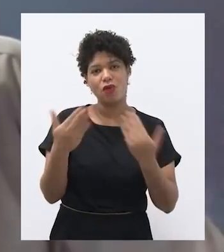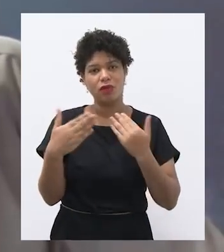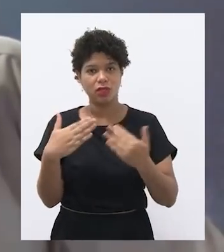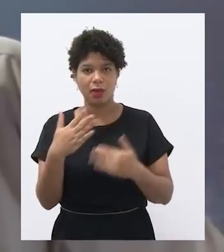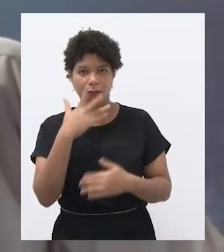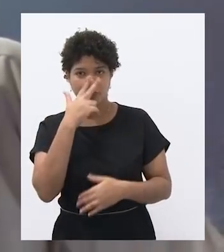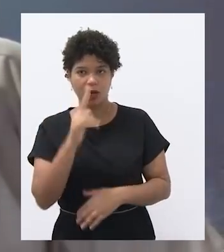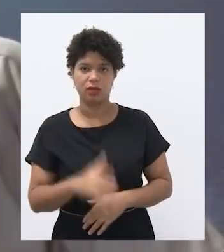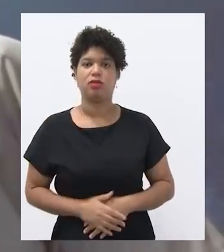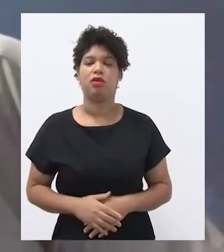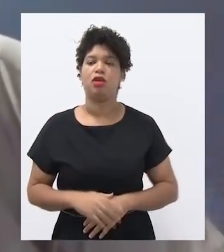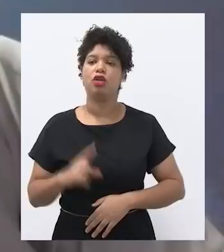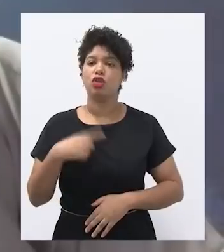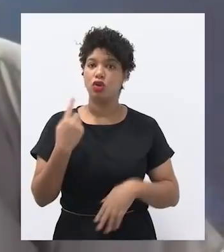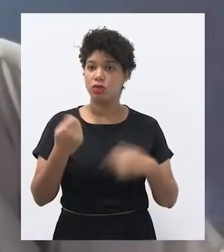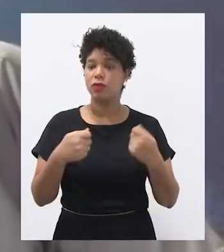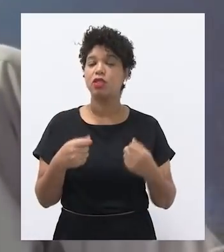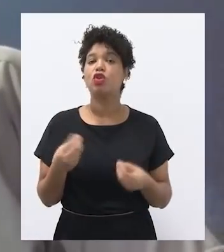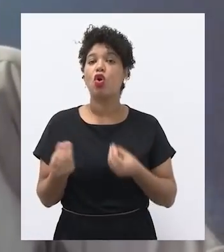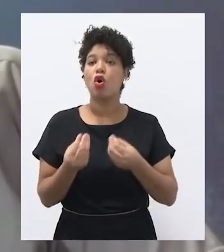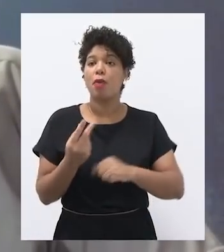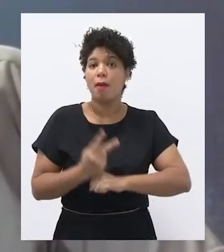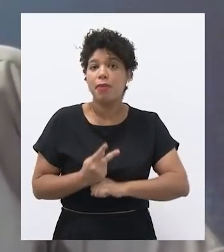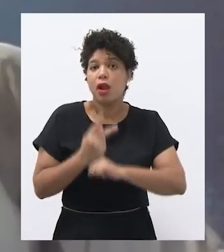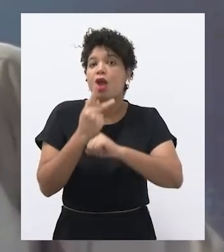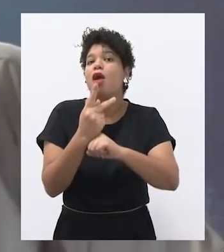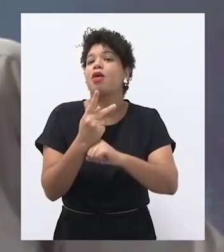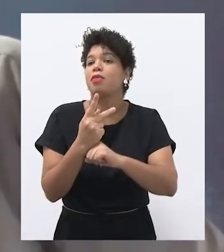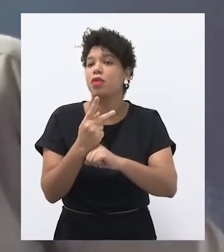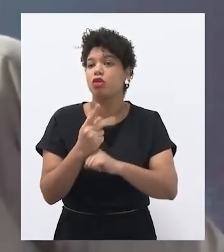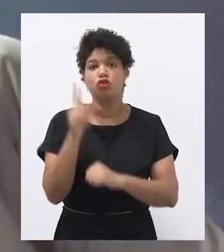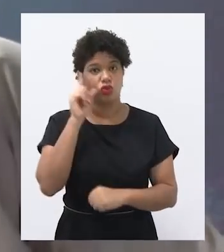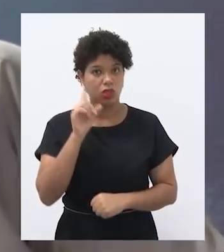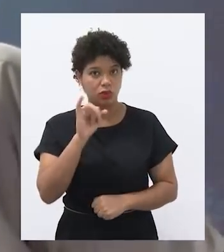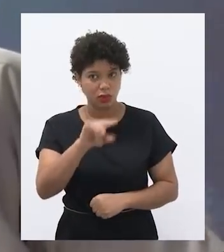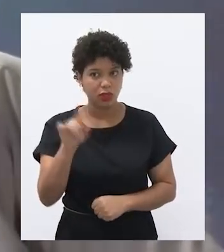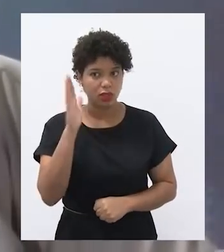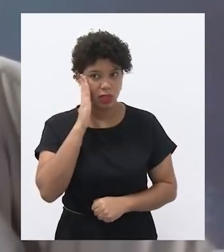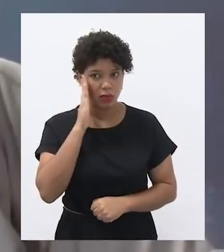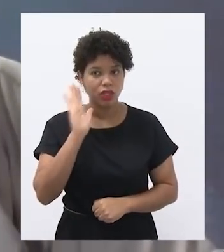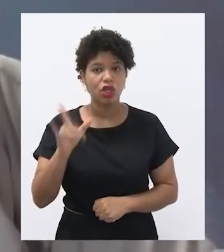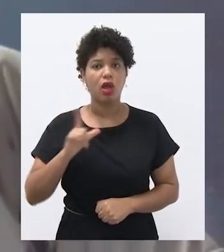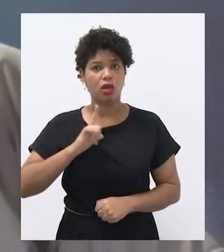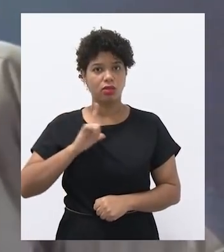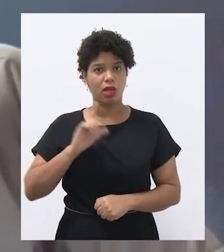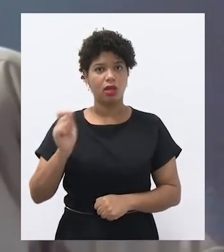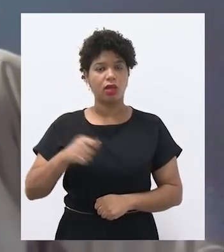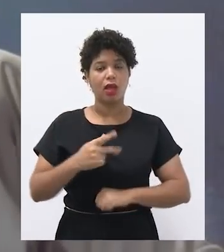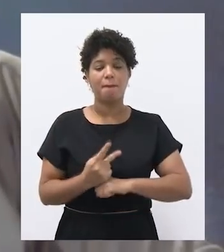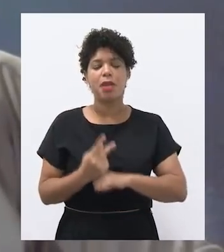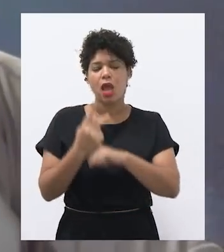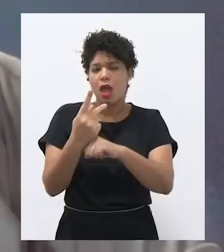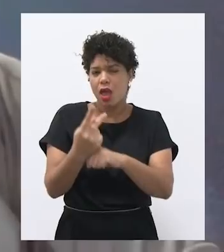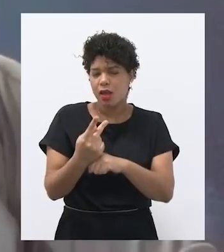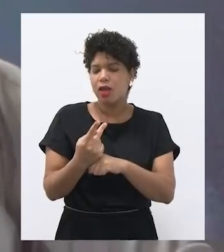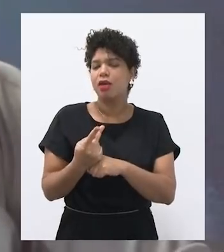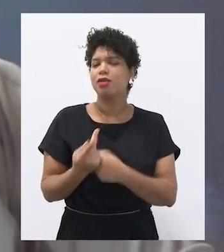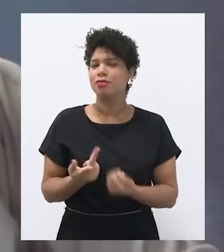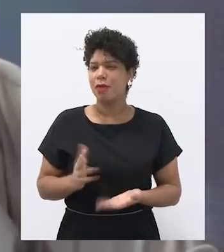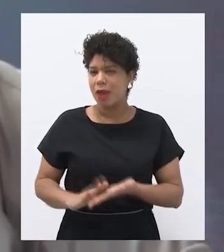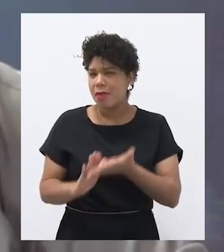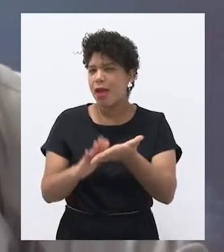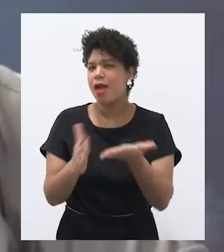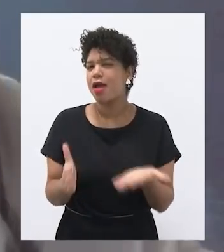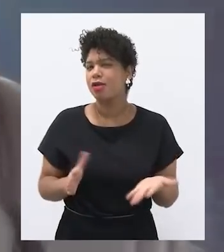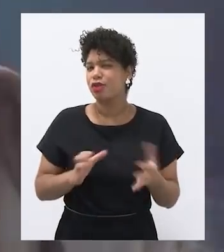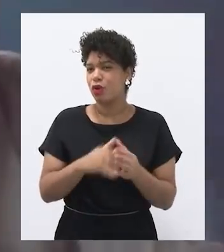gente precisa usar da gamificação. Eu não sei se vocês já passaram por isso aqui, mas a gamificação é hoje